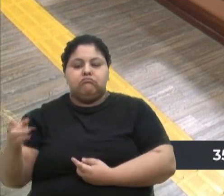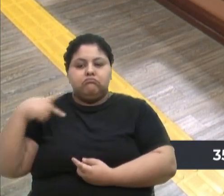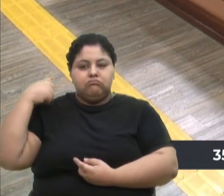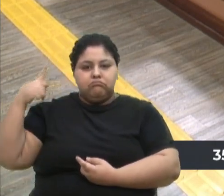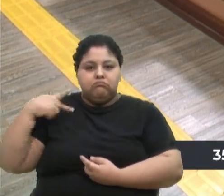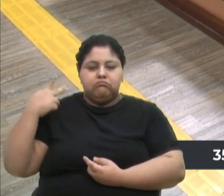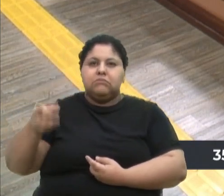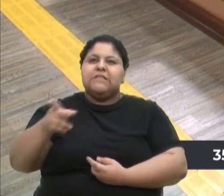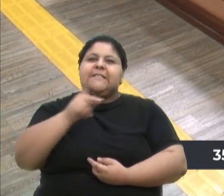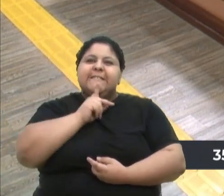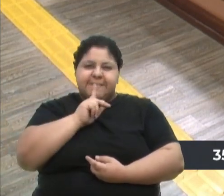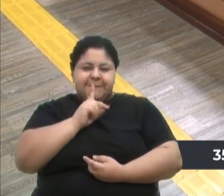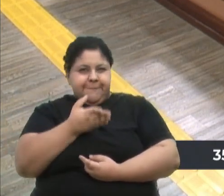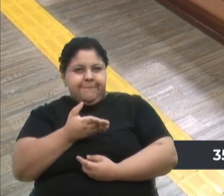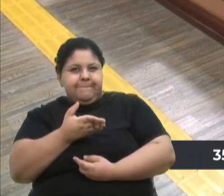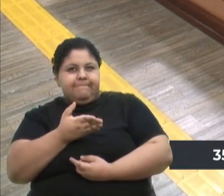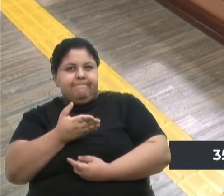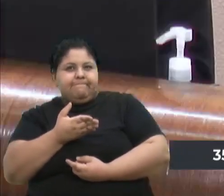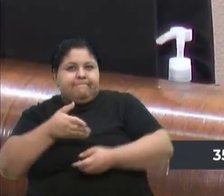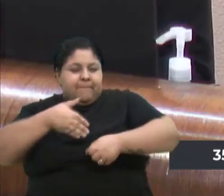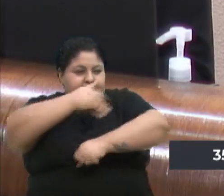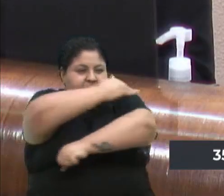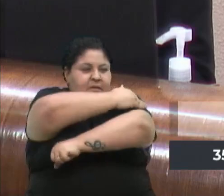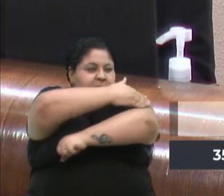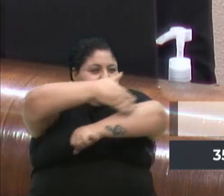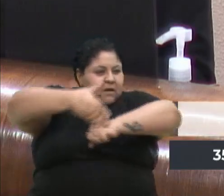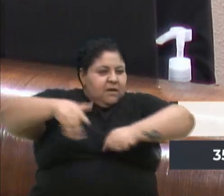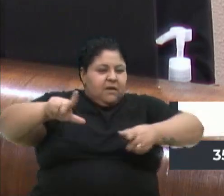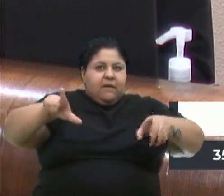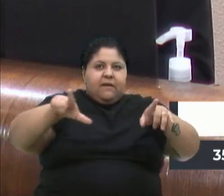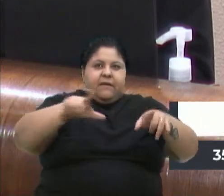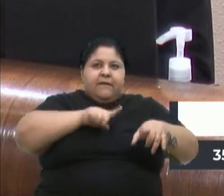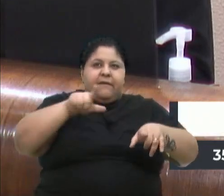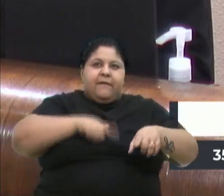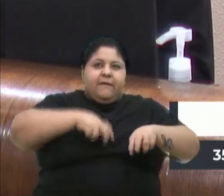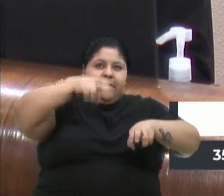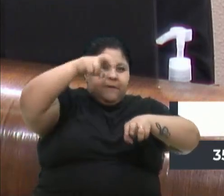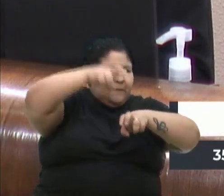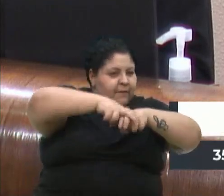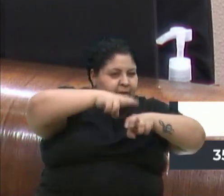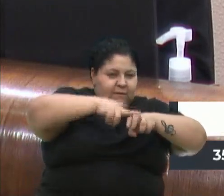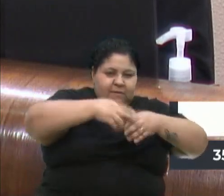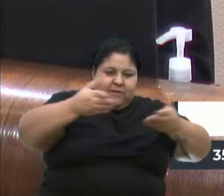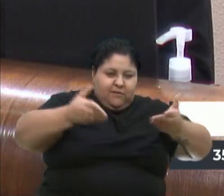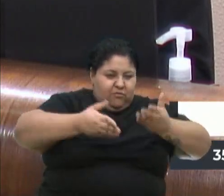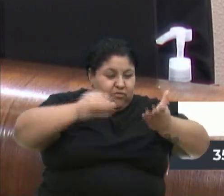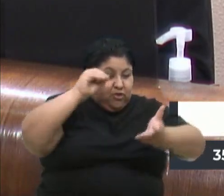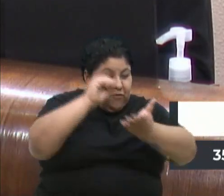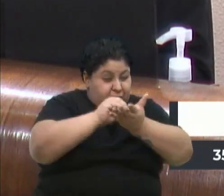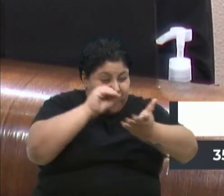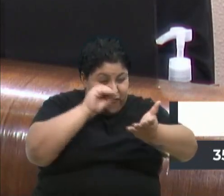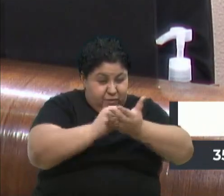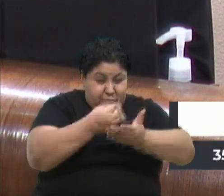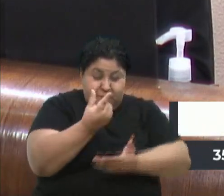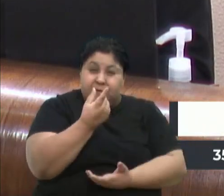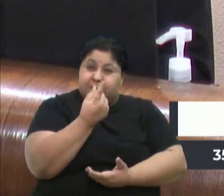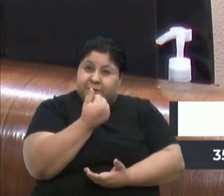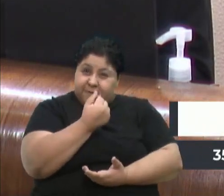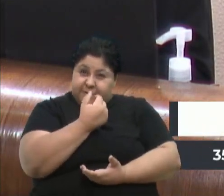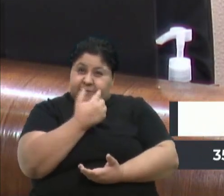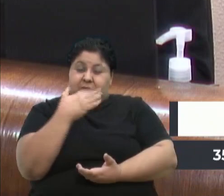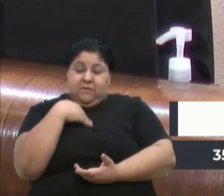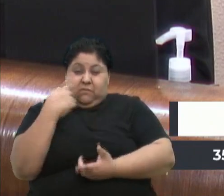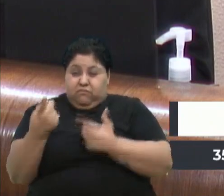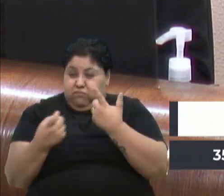ficam à beira da estrada e têm a banquinha e não estão conseguindo sobreviver. Estou preocupado com as 6 pontes, né,